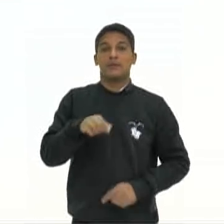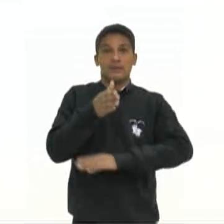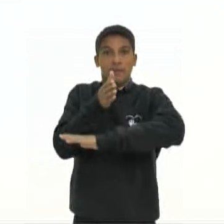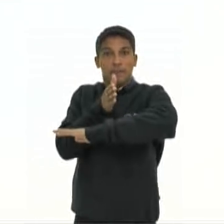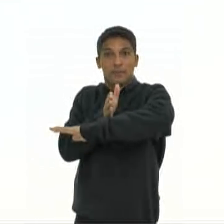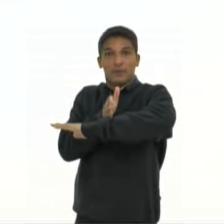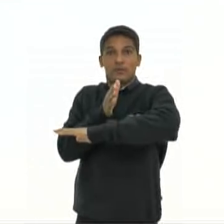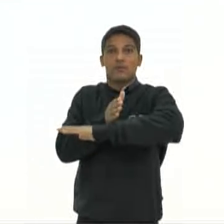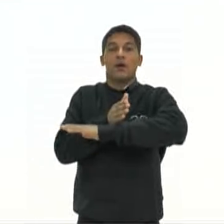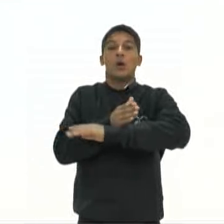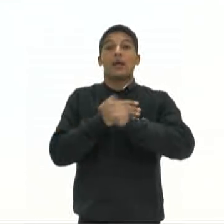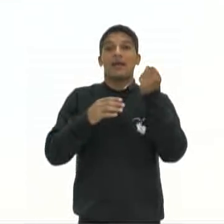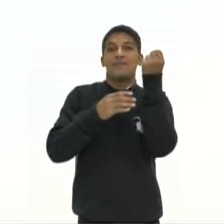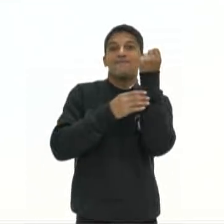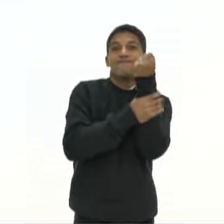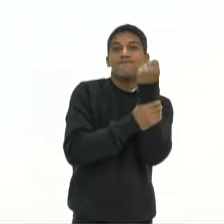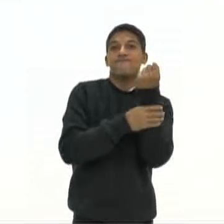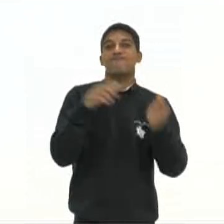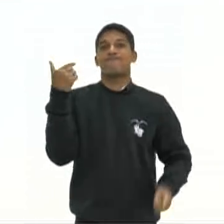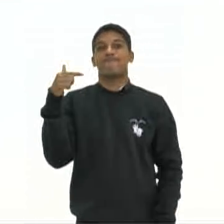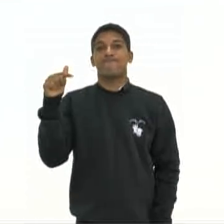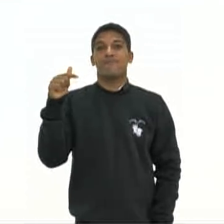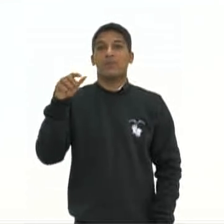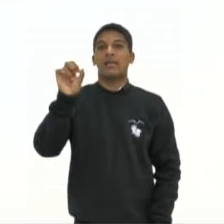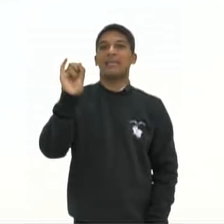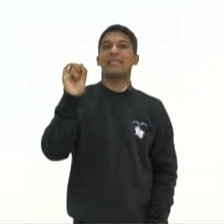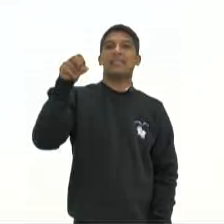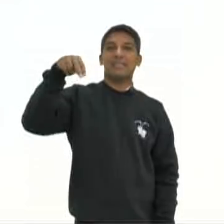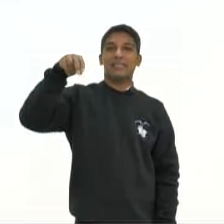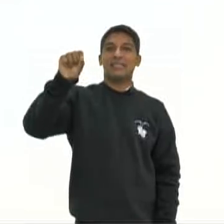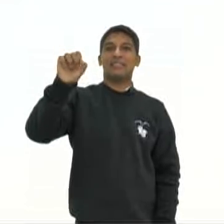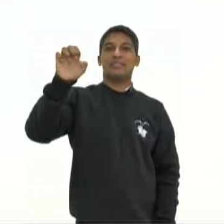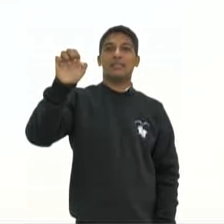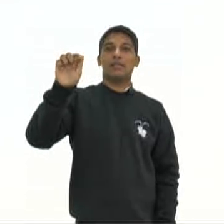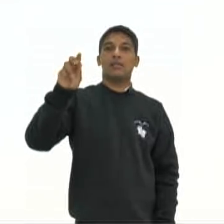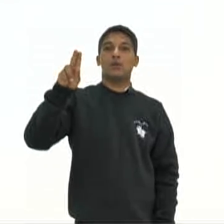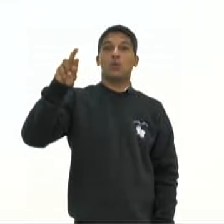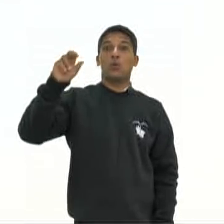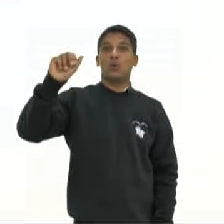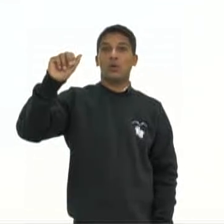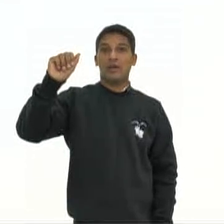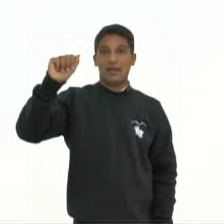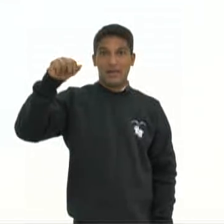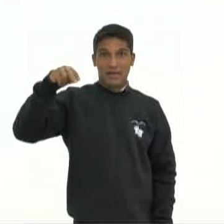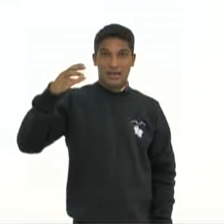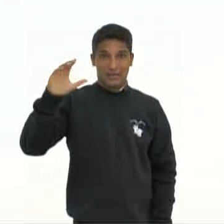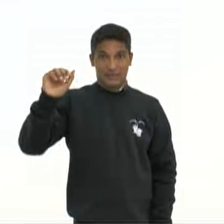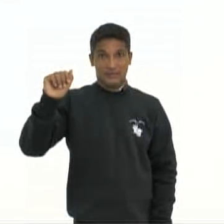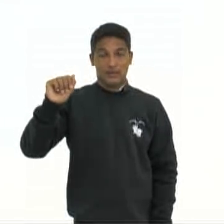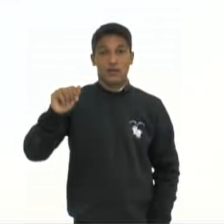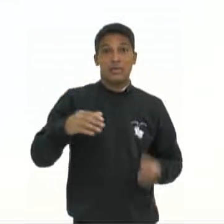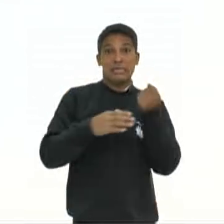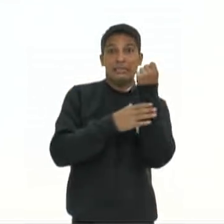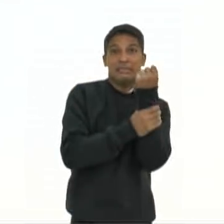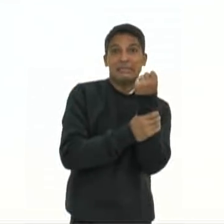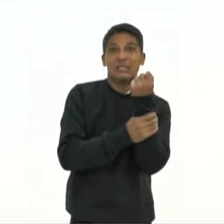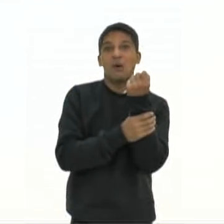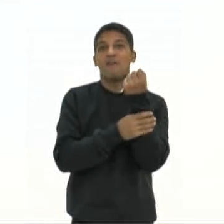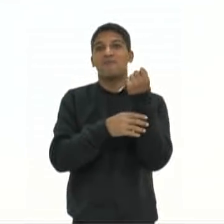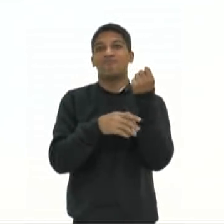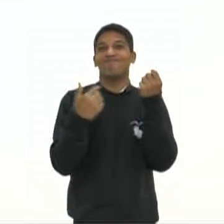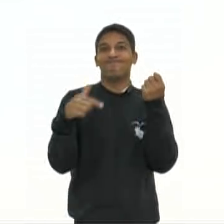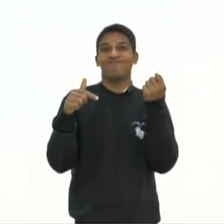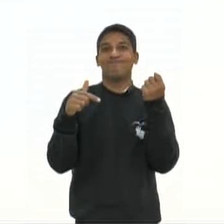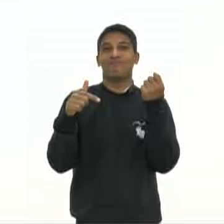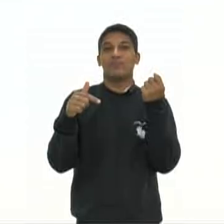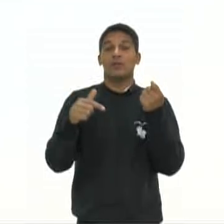aqui. Então, ó, o que domina a mentalidade e a sensibilidade dos homens da Idade Média, o que